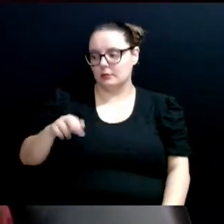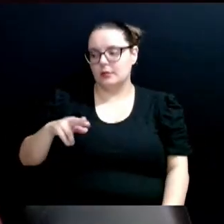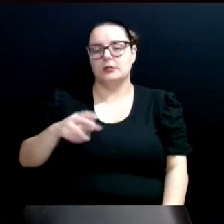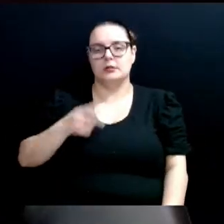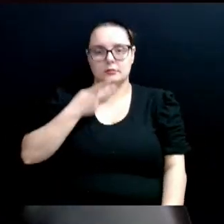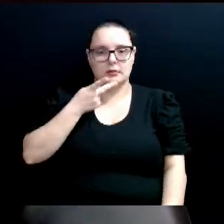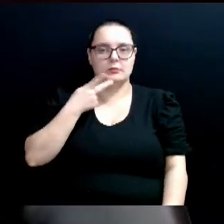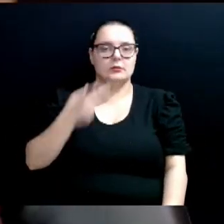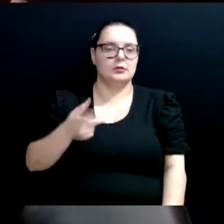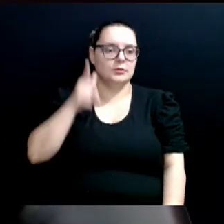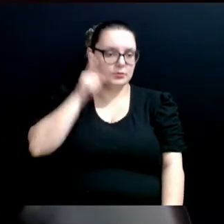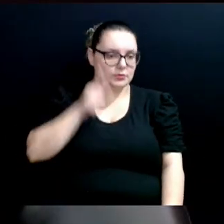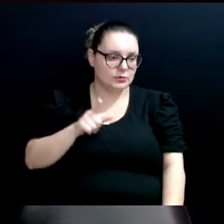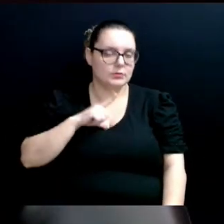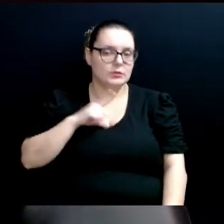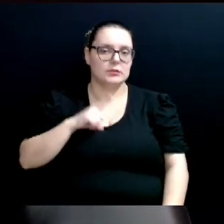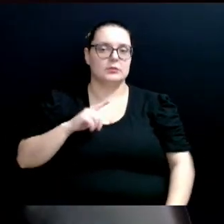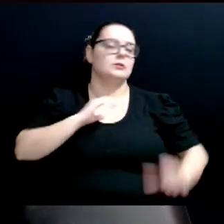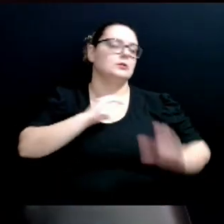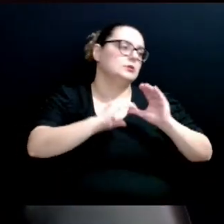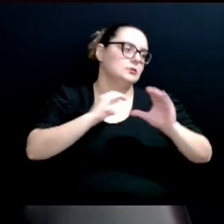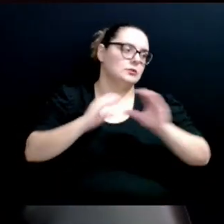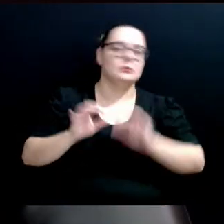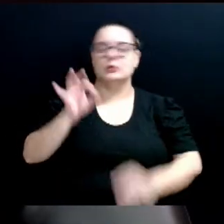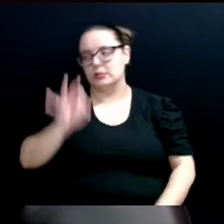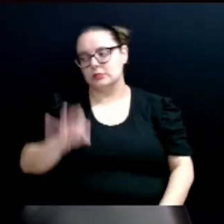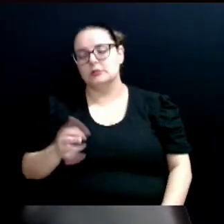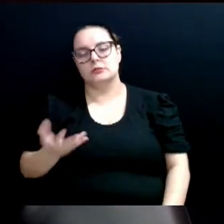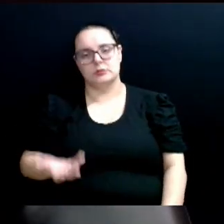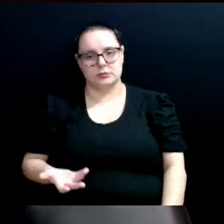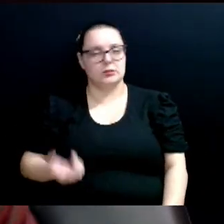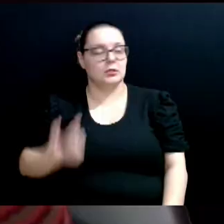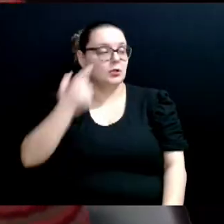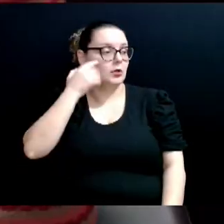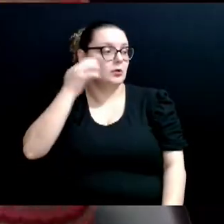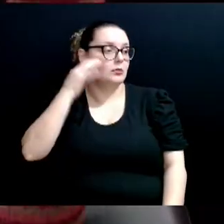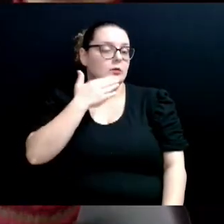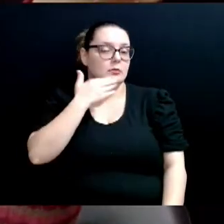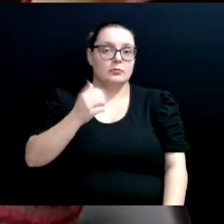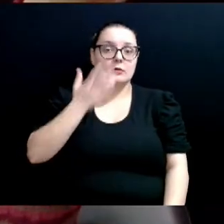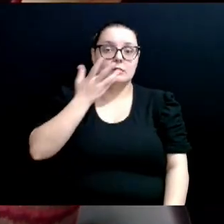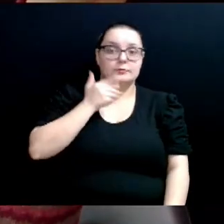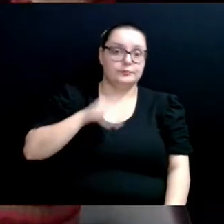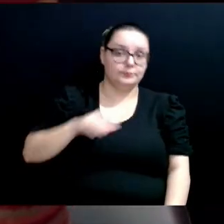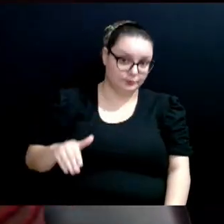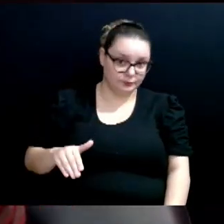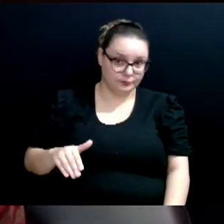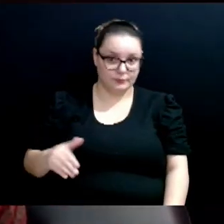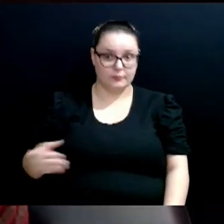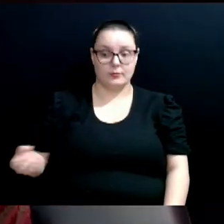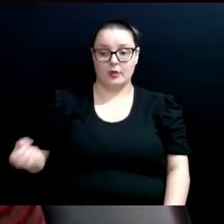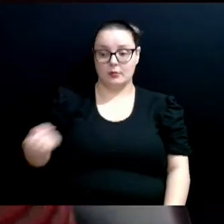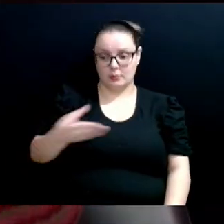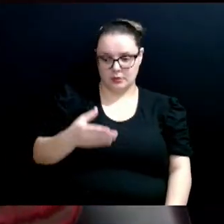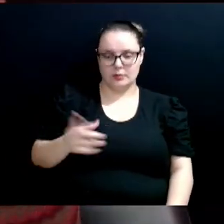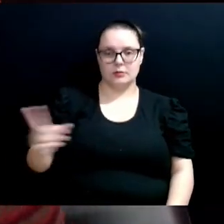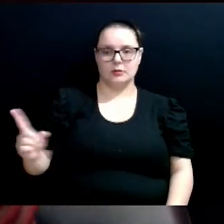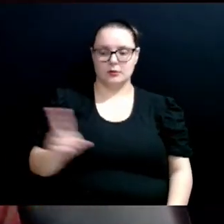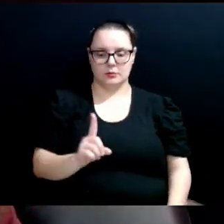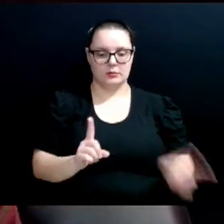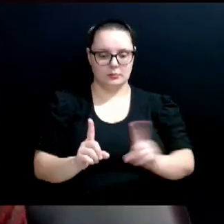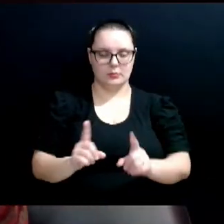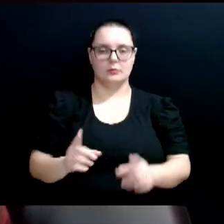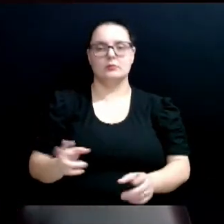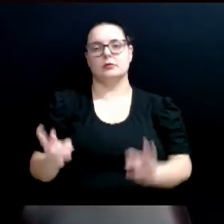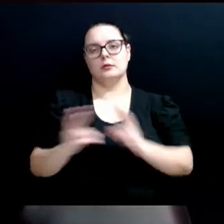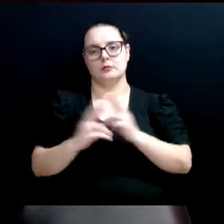ter essa comunicação assertiva, pensando no melhor da criança, tanto para as novas pessoas que vão entrar nesse relacionamento, quanto para